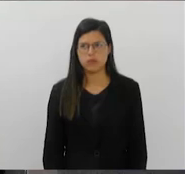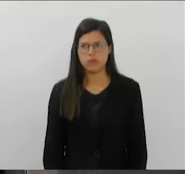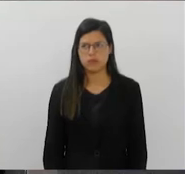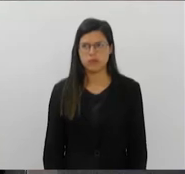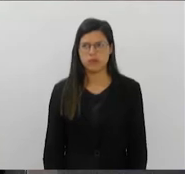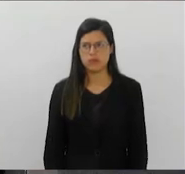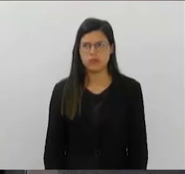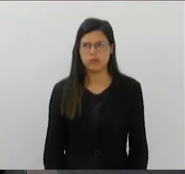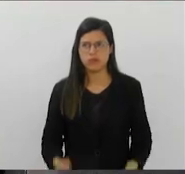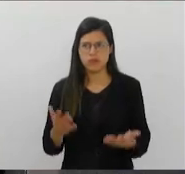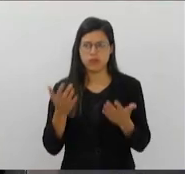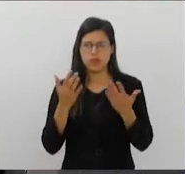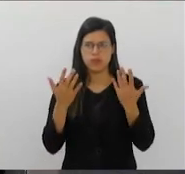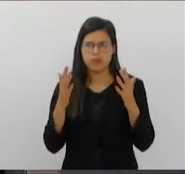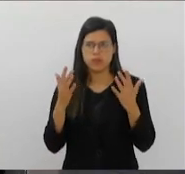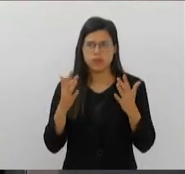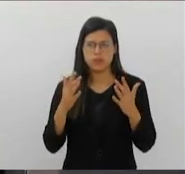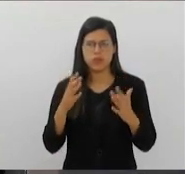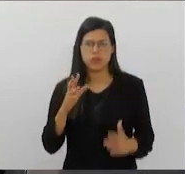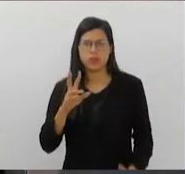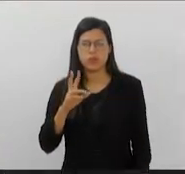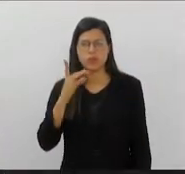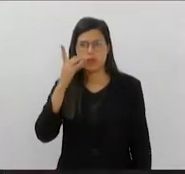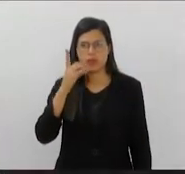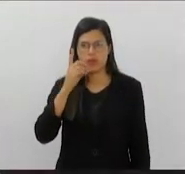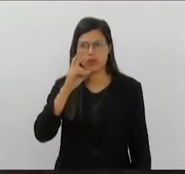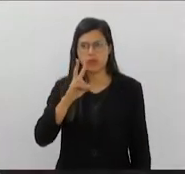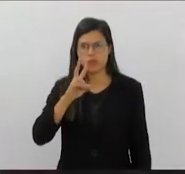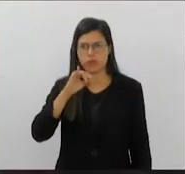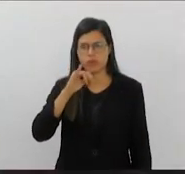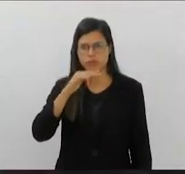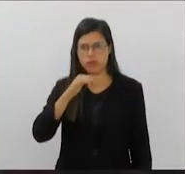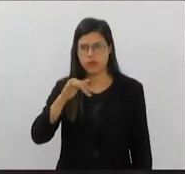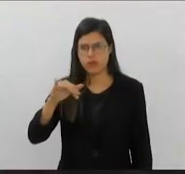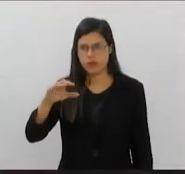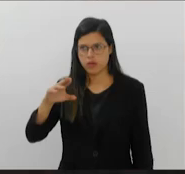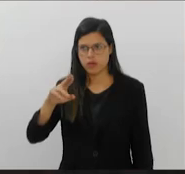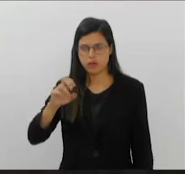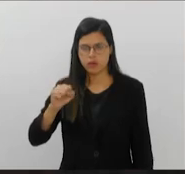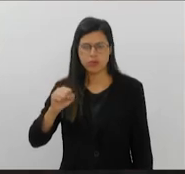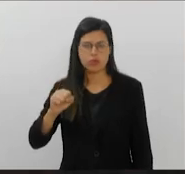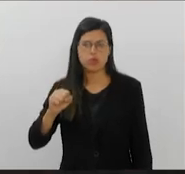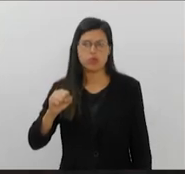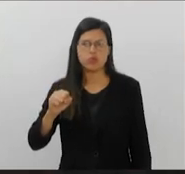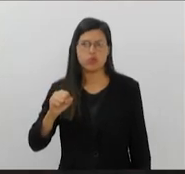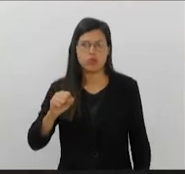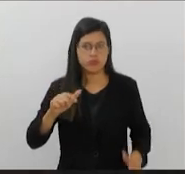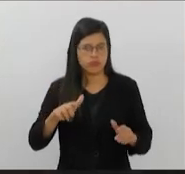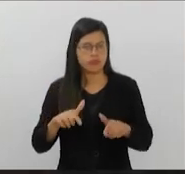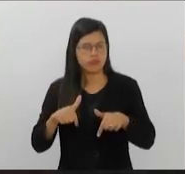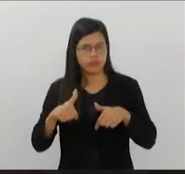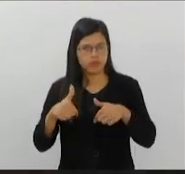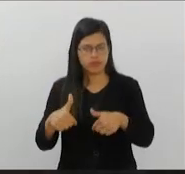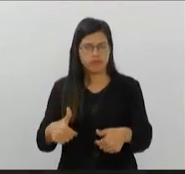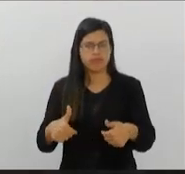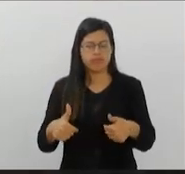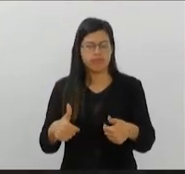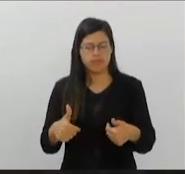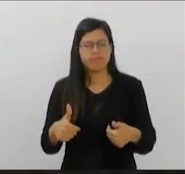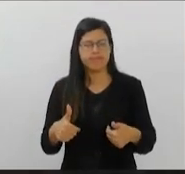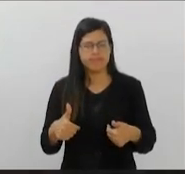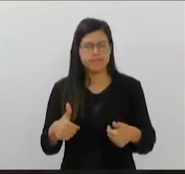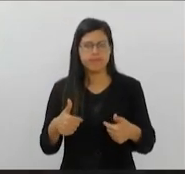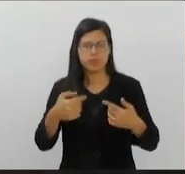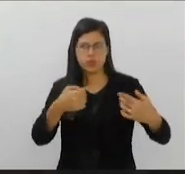Eu queria parabenizar o Vinícius Cozzolino, o deputado Vinícius Cozzolino, por essa excelente iniciativa de discutir